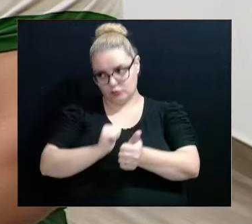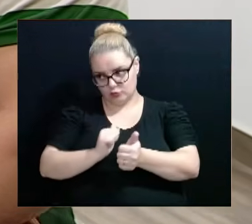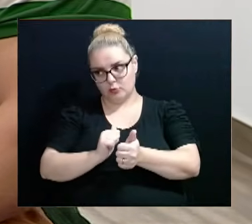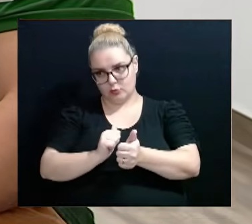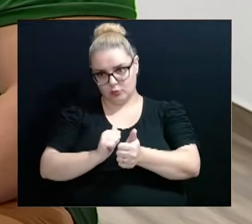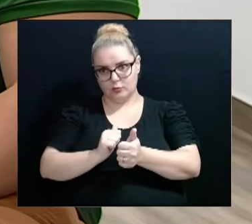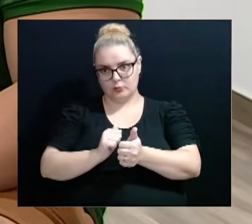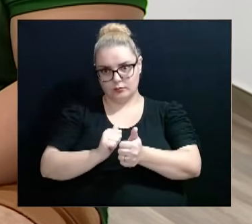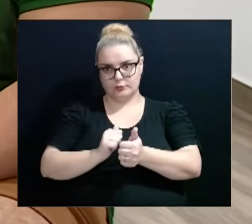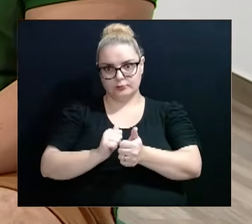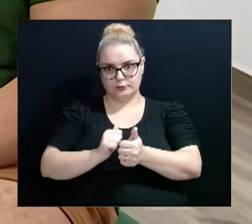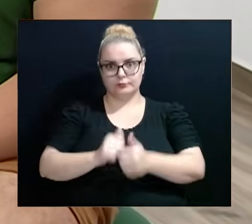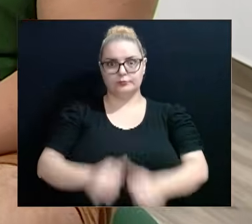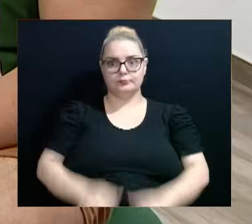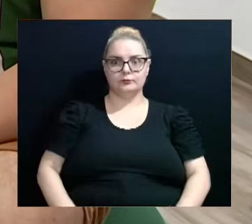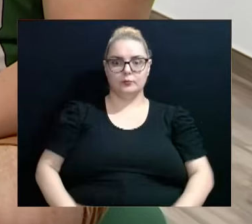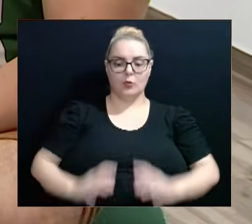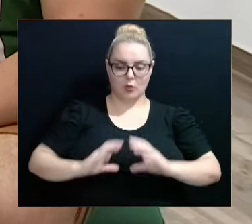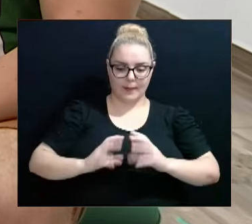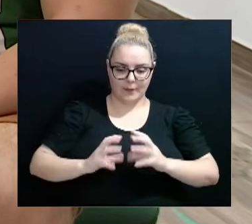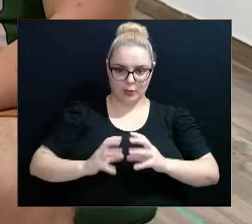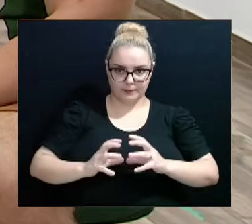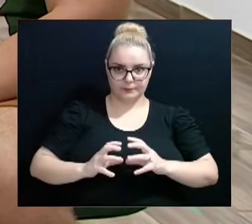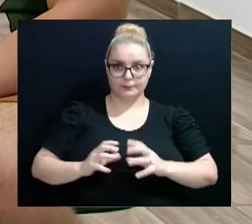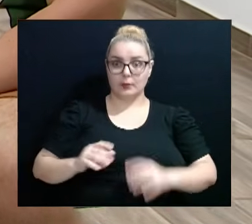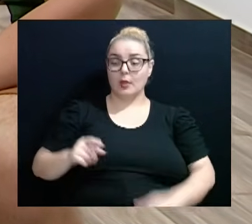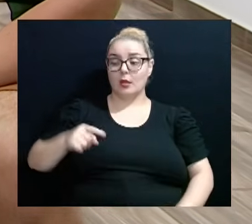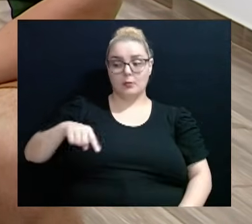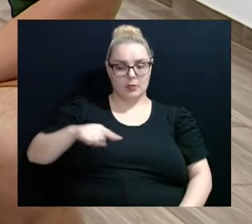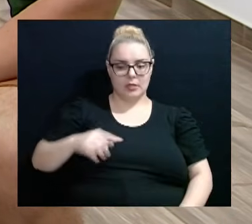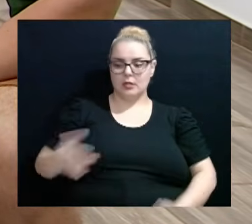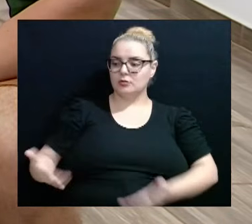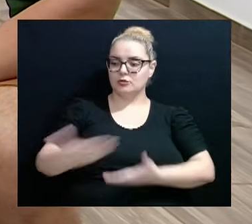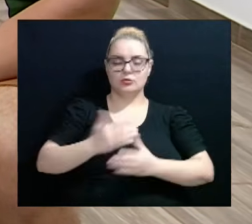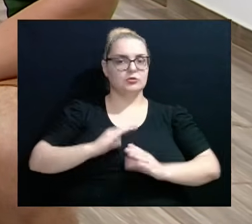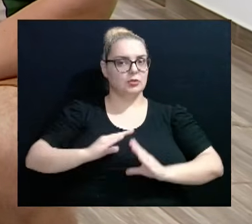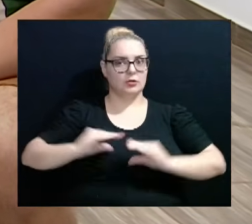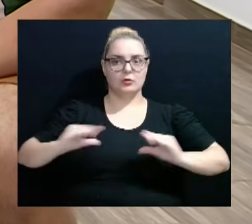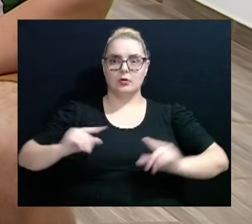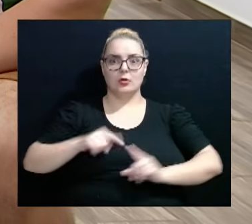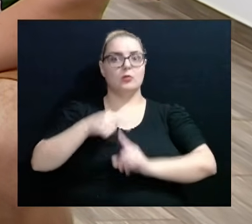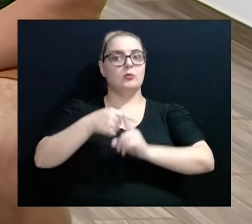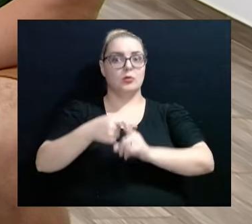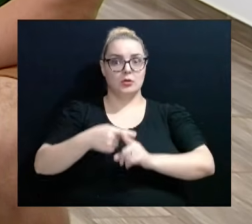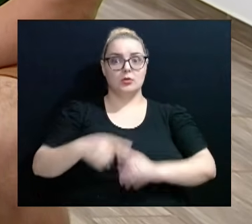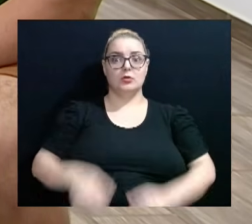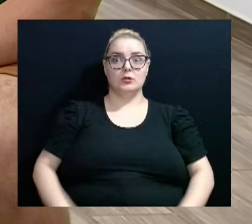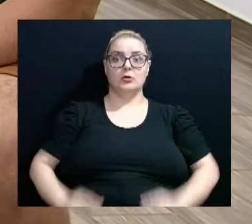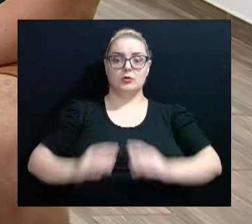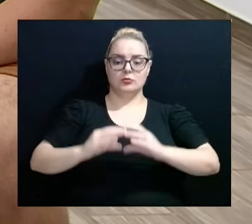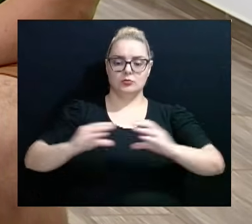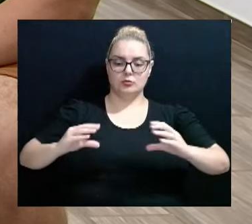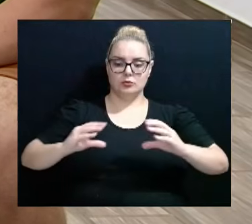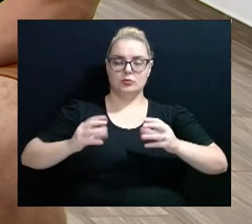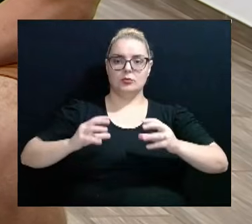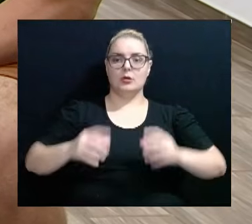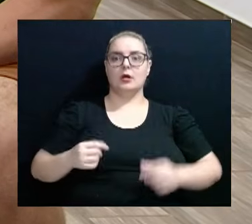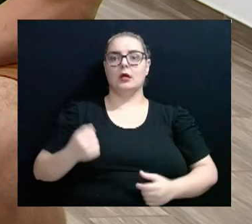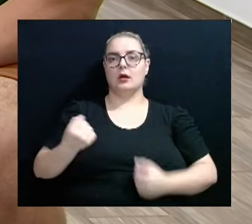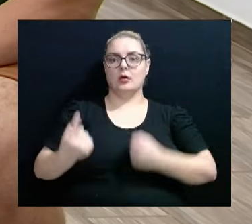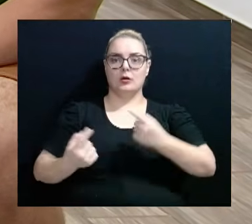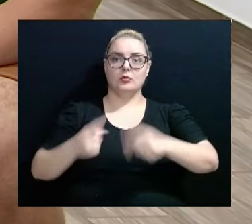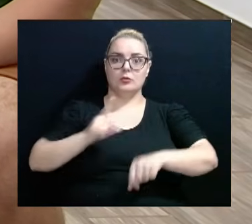né, para a equipe de vocês, até em relação aos treinos, a forma como vocês se organizam, como é que é hoje esse apoio do Guarani? Sim,